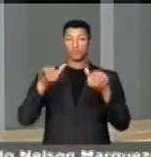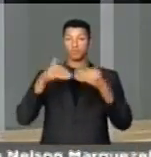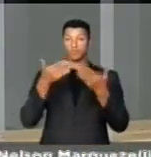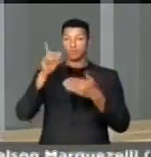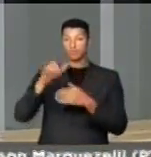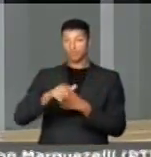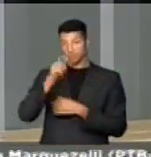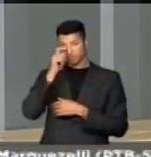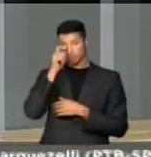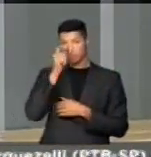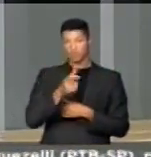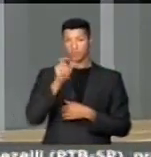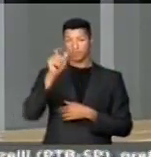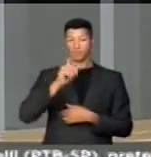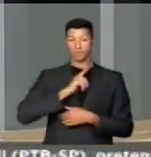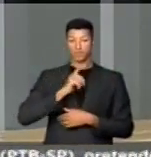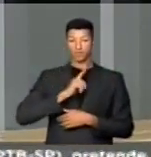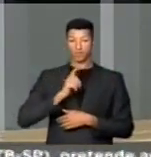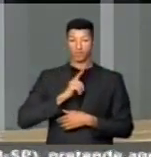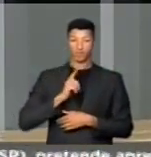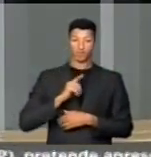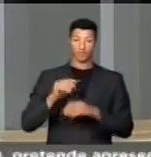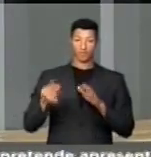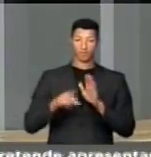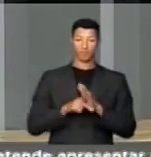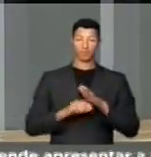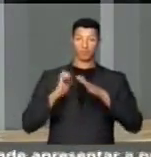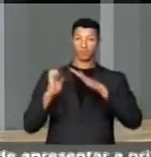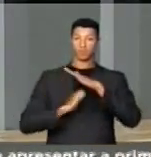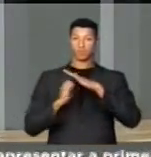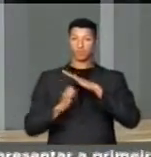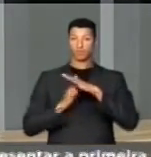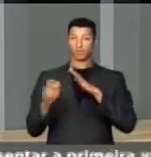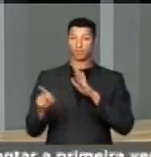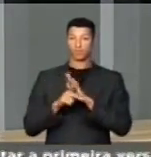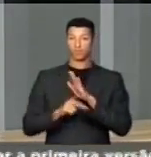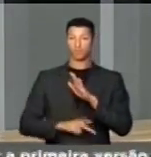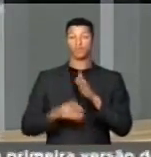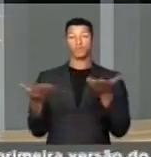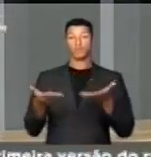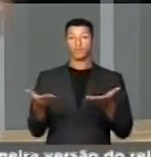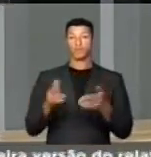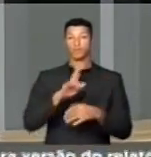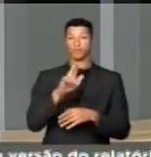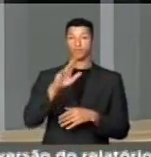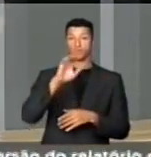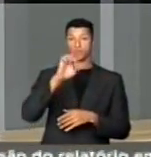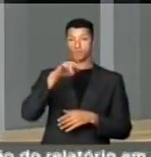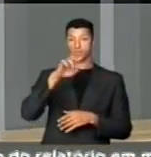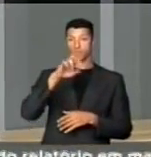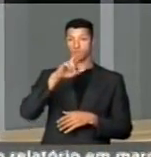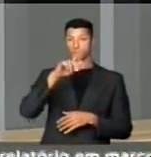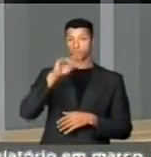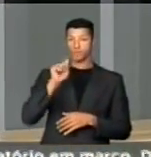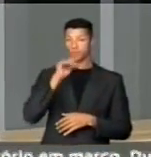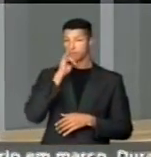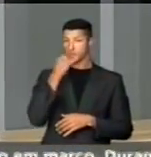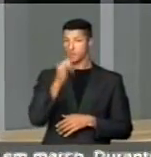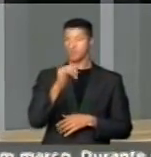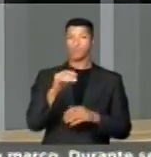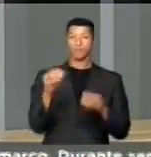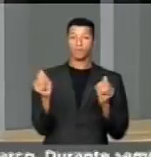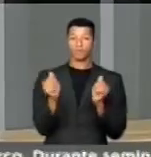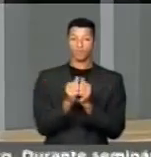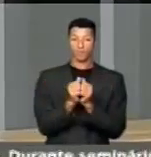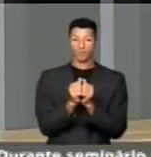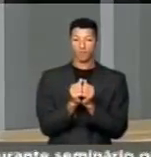é o interesse que existe das empresas produtoras hoje da chamada energia hidroelétrica